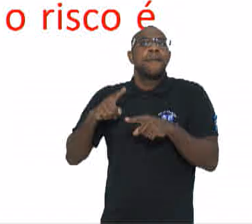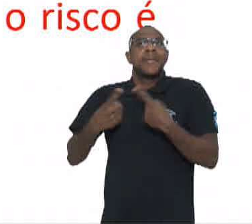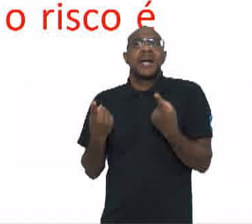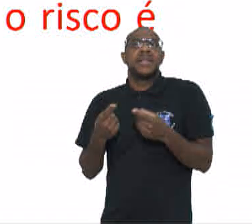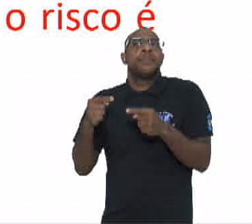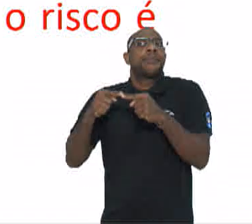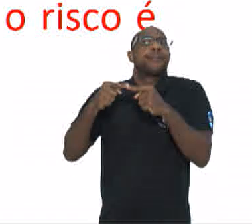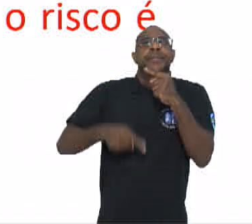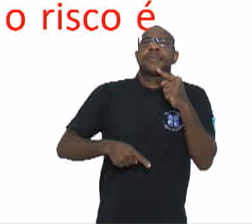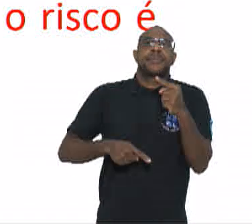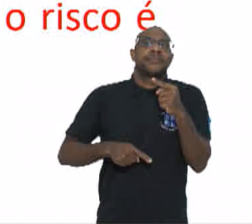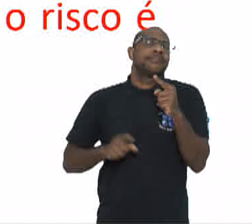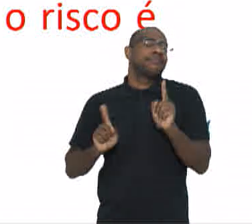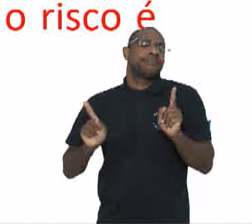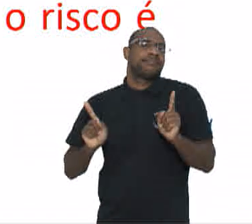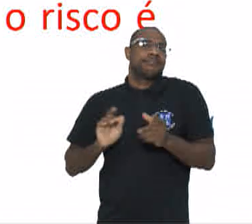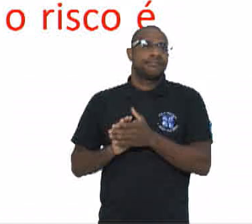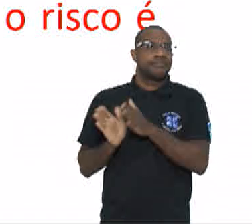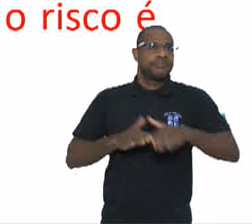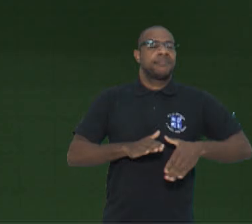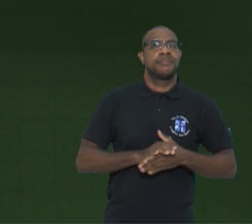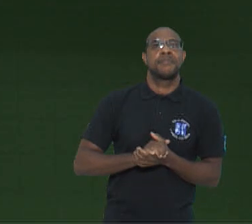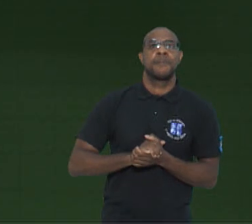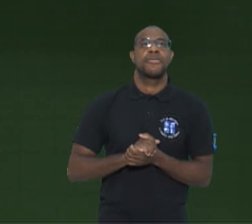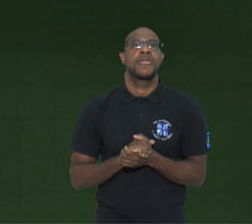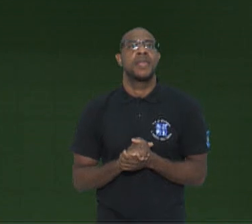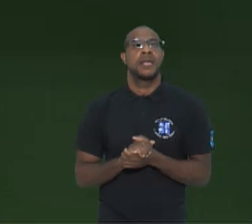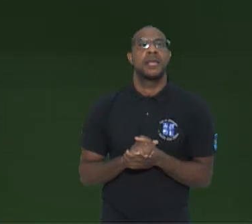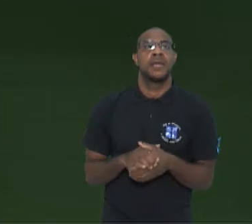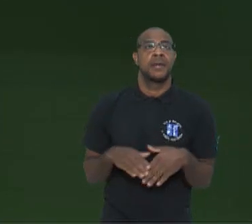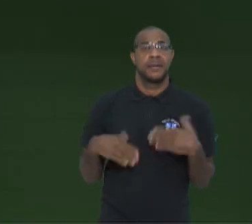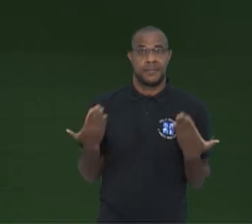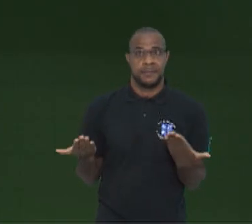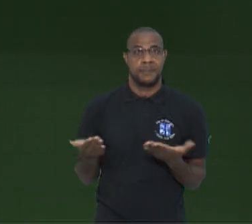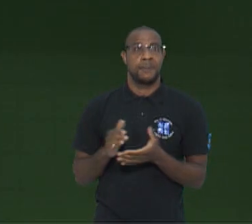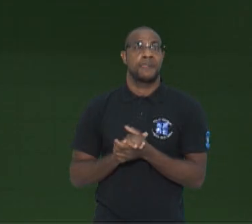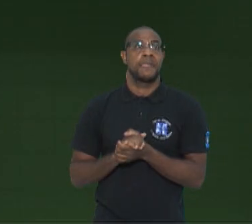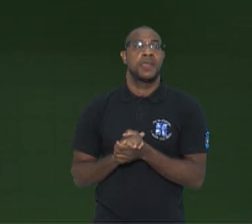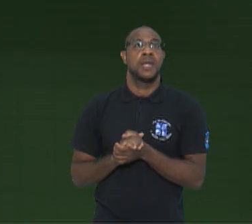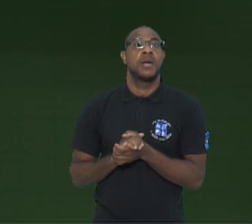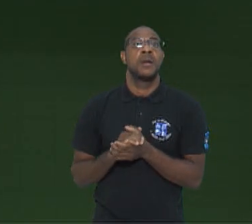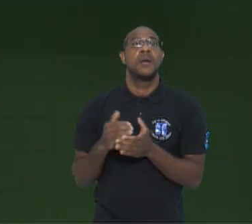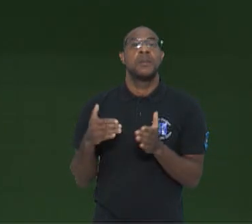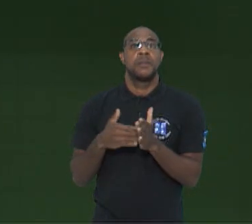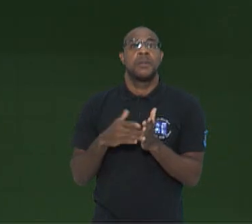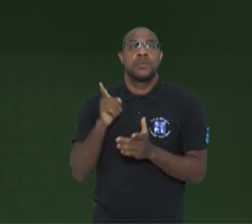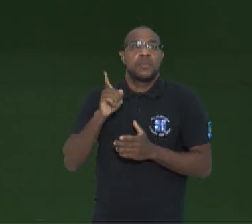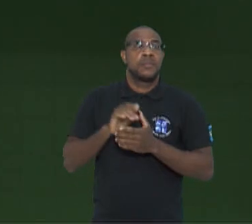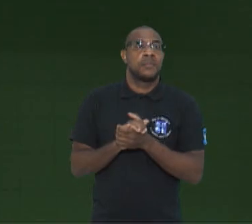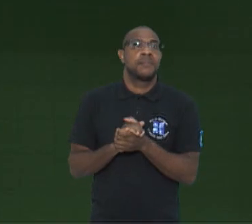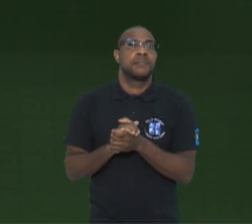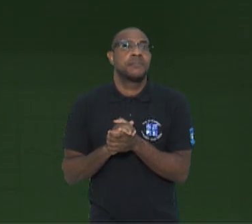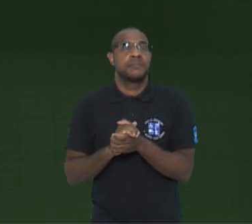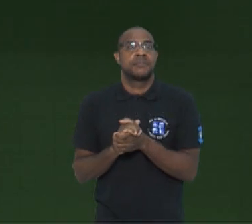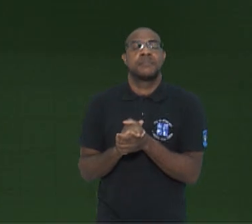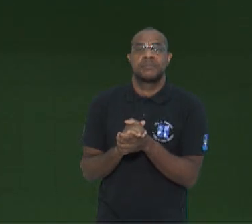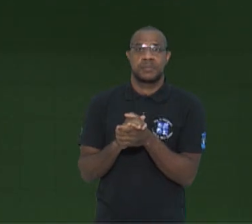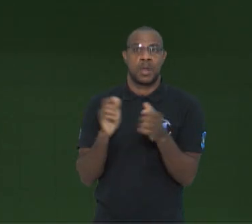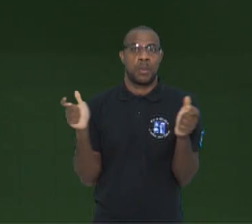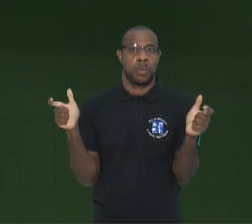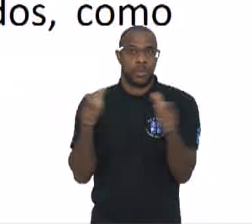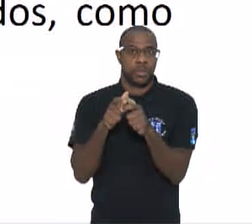público sobre o privado, o risco é ainda maior. Então, por último, a redução da